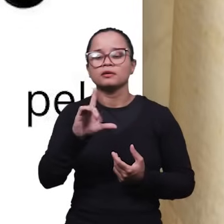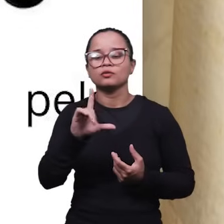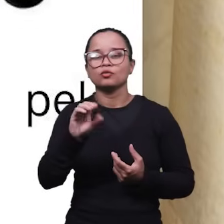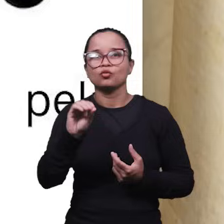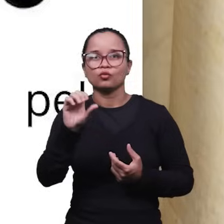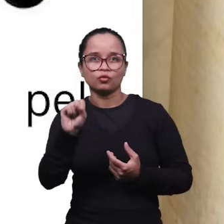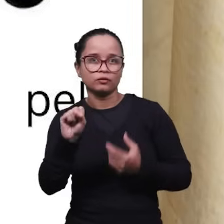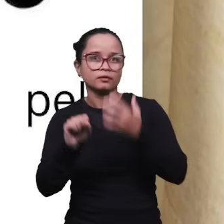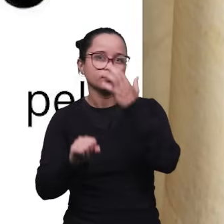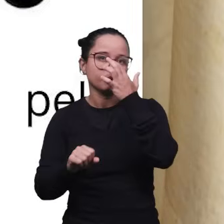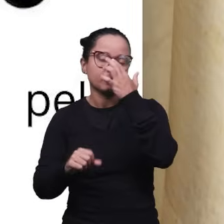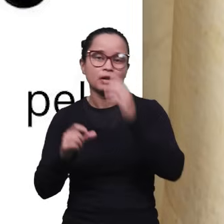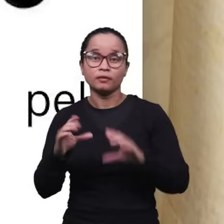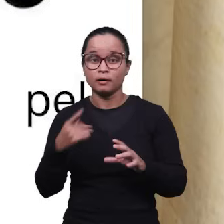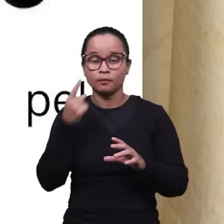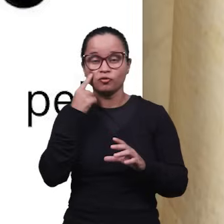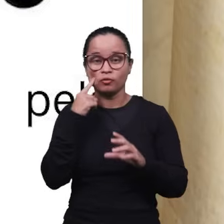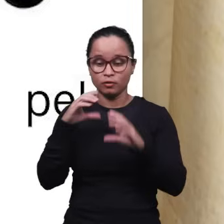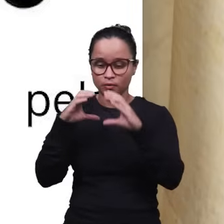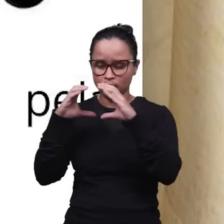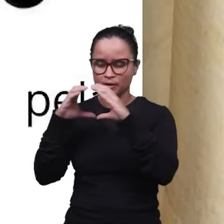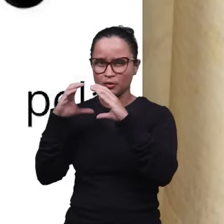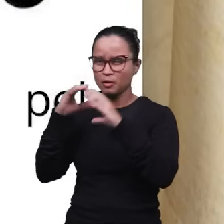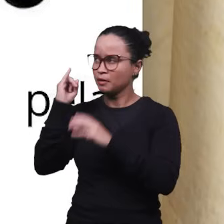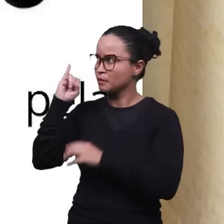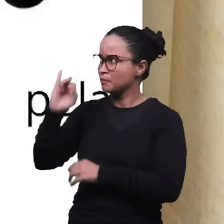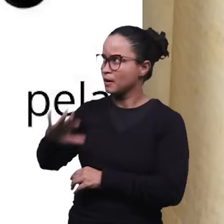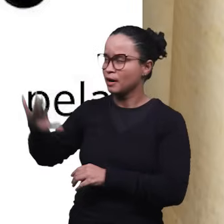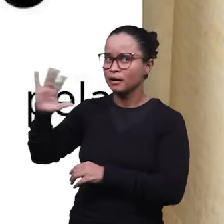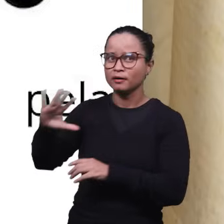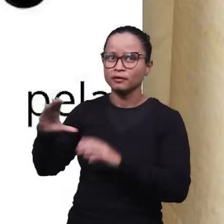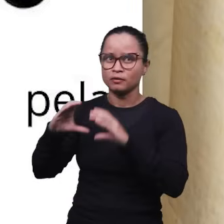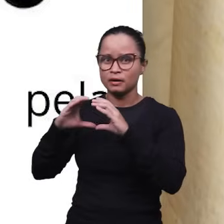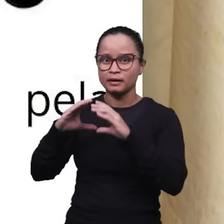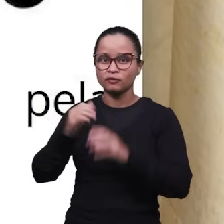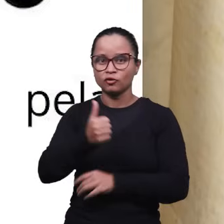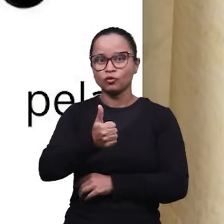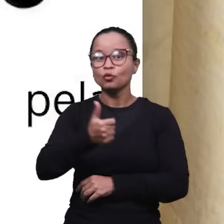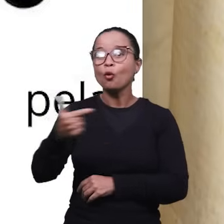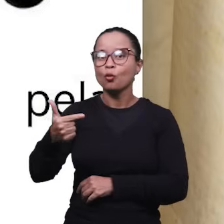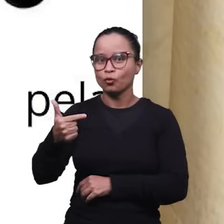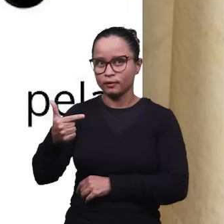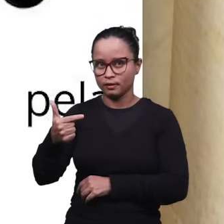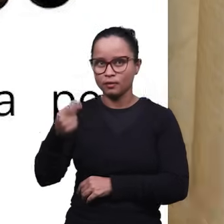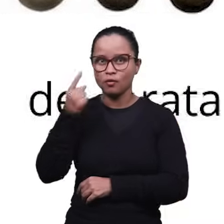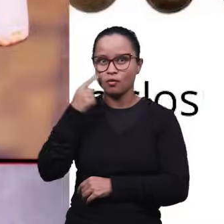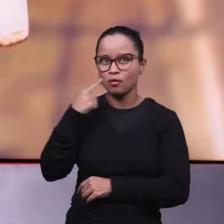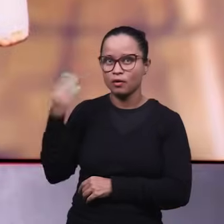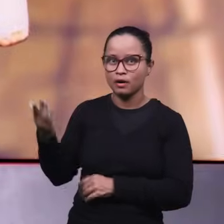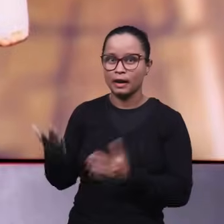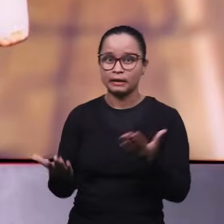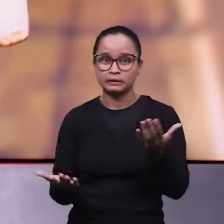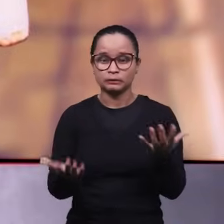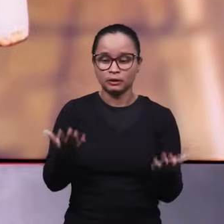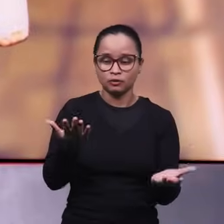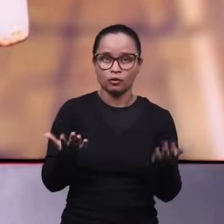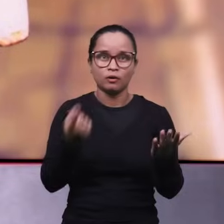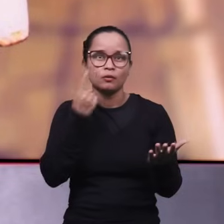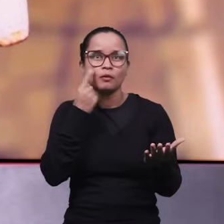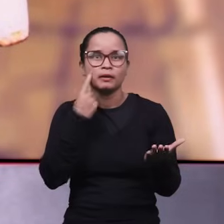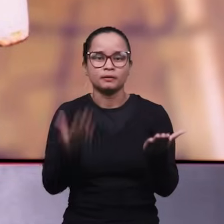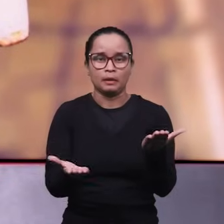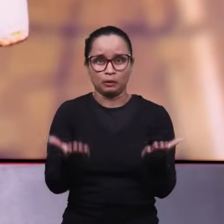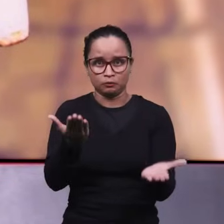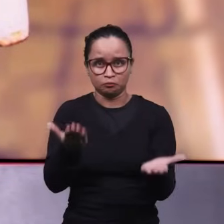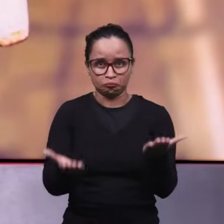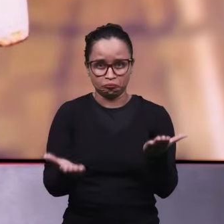aí na figura, era uma bola, ou tipo um peso, que tinha 12 gramas, então isso era o ciclo. Aí tinha a balança aqui, vamos pegar aqui